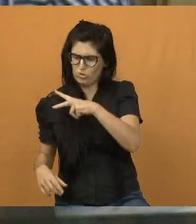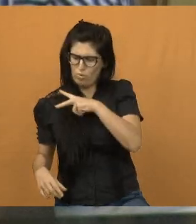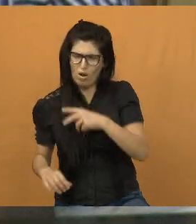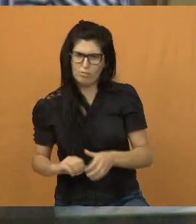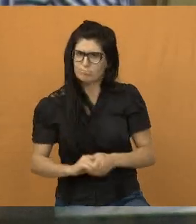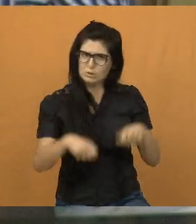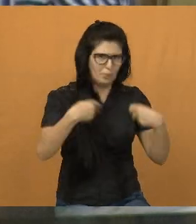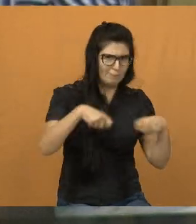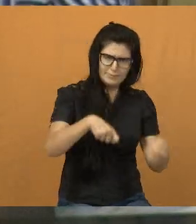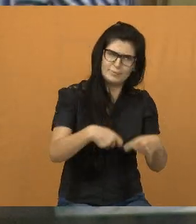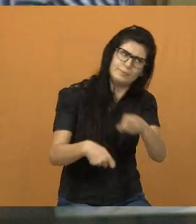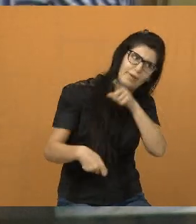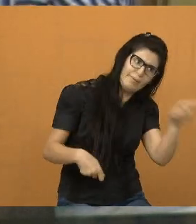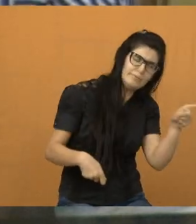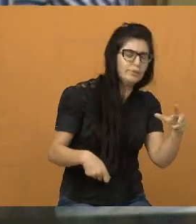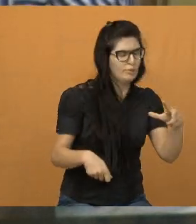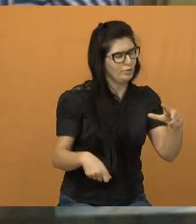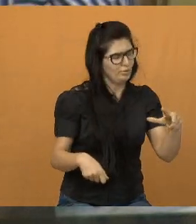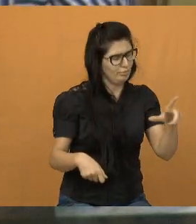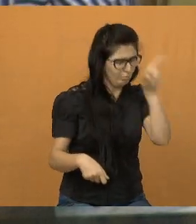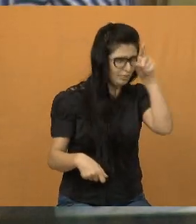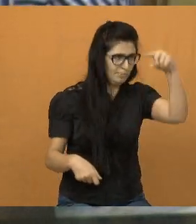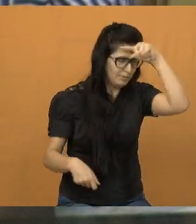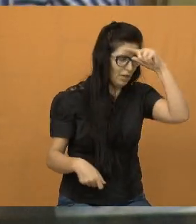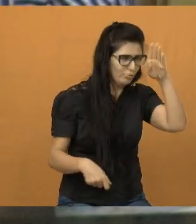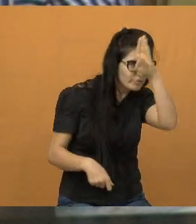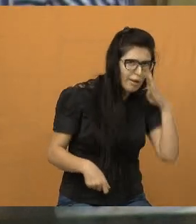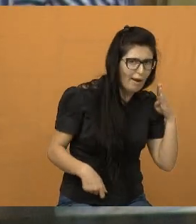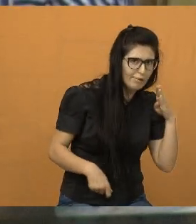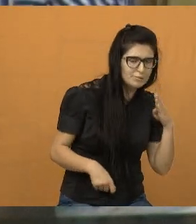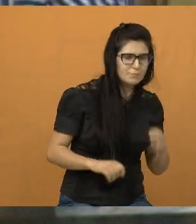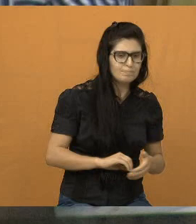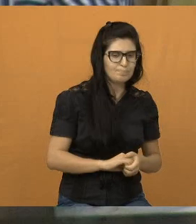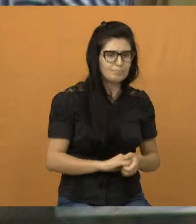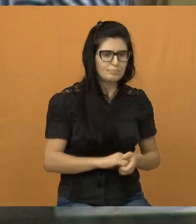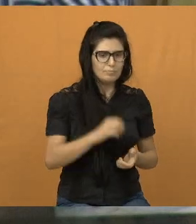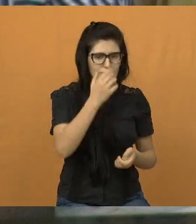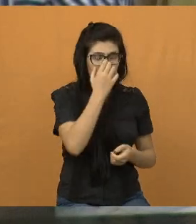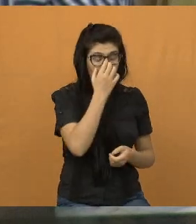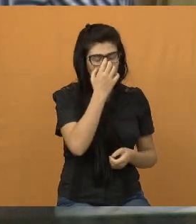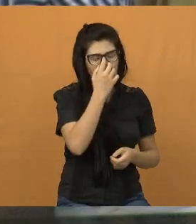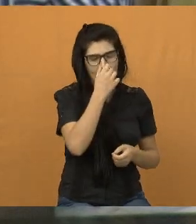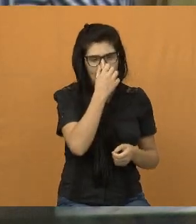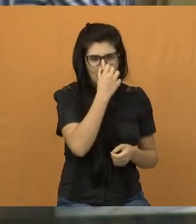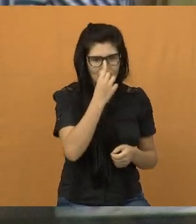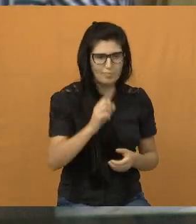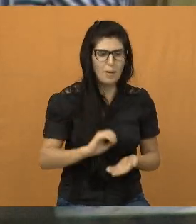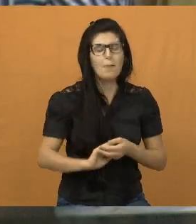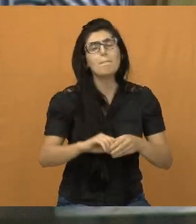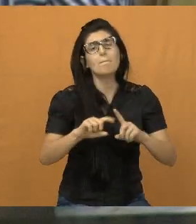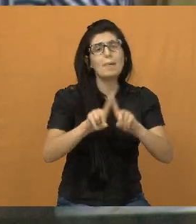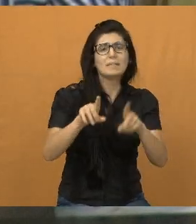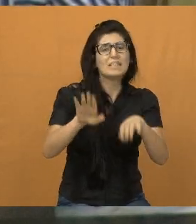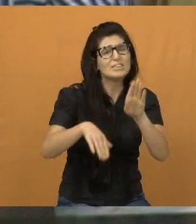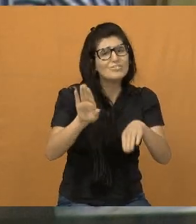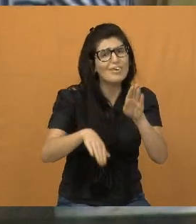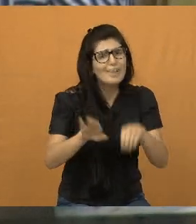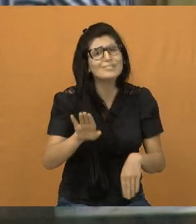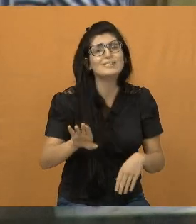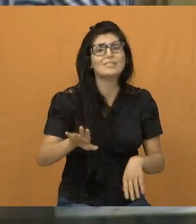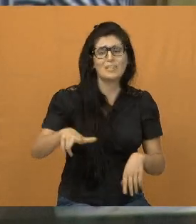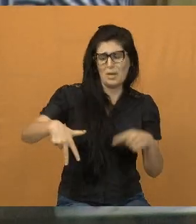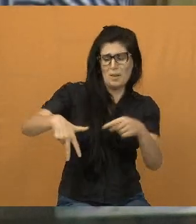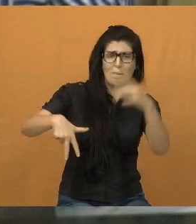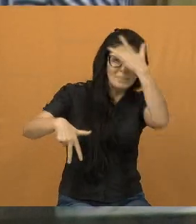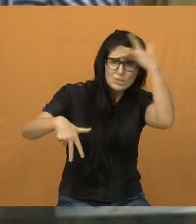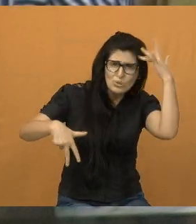SAMU chegar ao hospital particular e ser negado atendimento. Por vezes o paciente está em carência, por vezes o paciente está